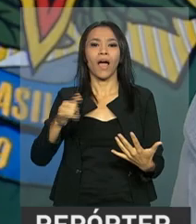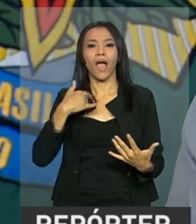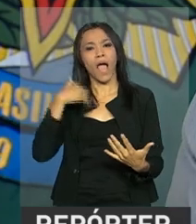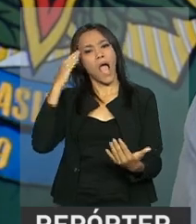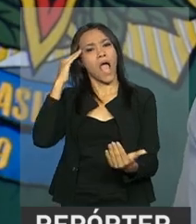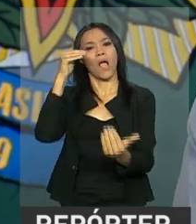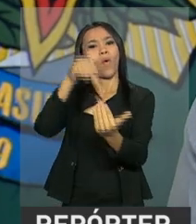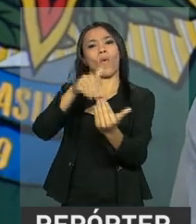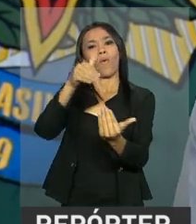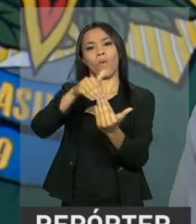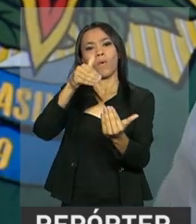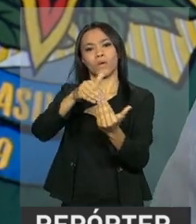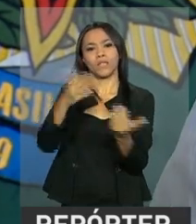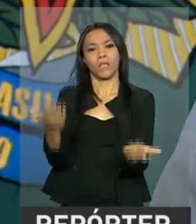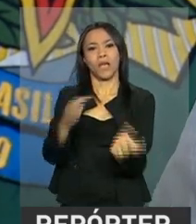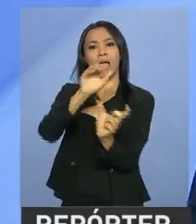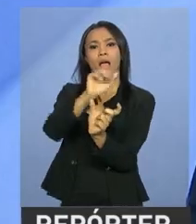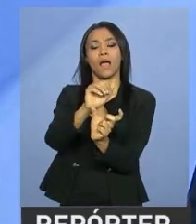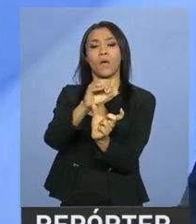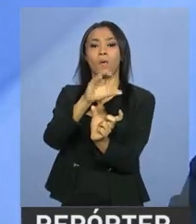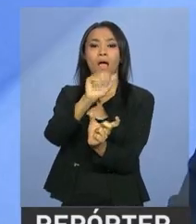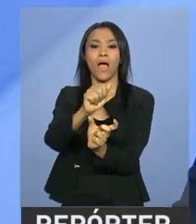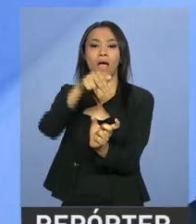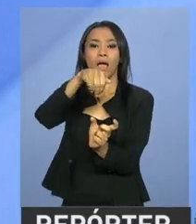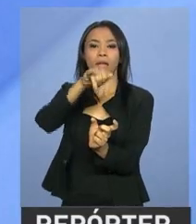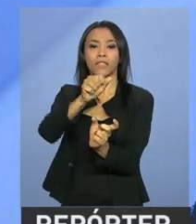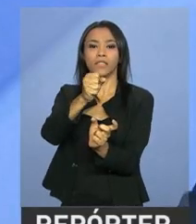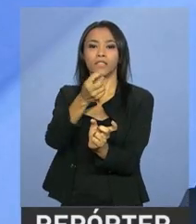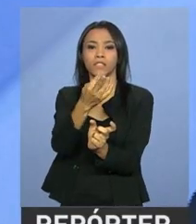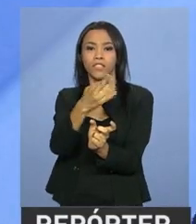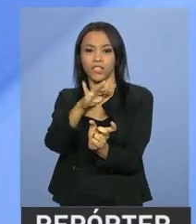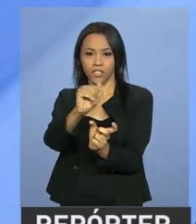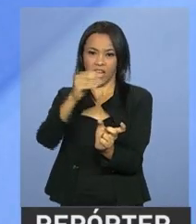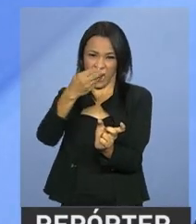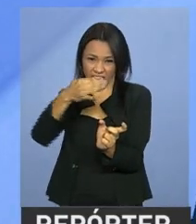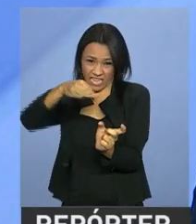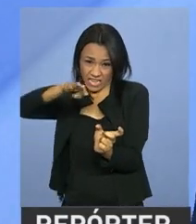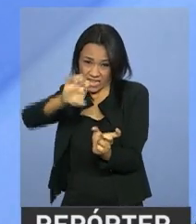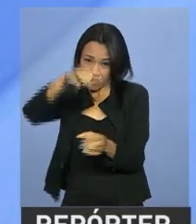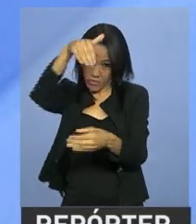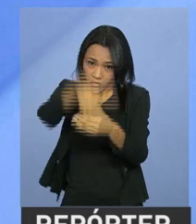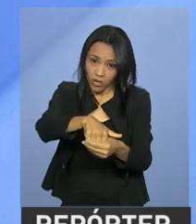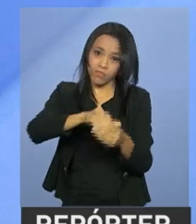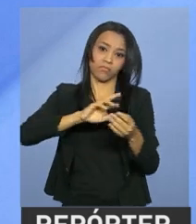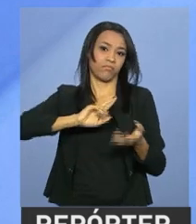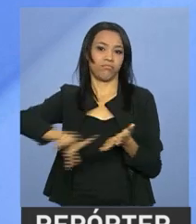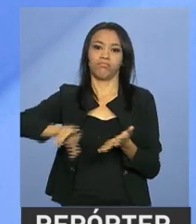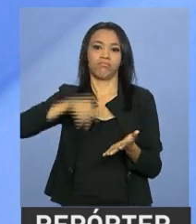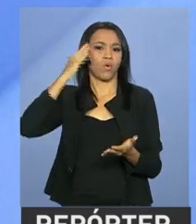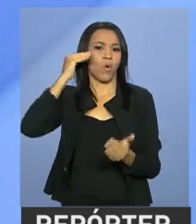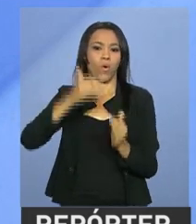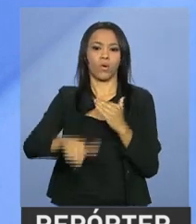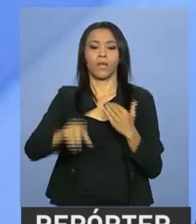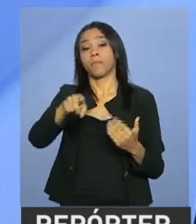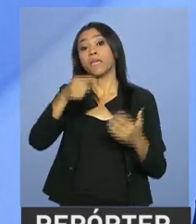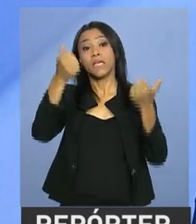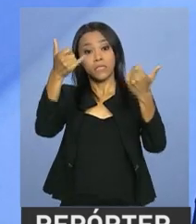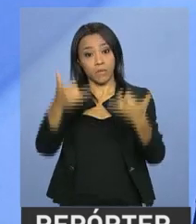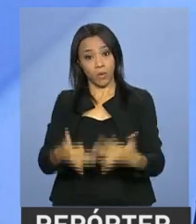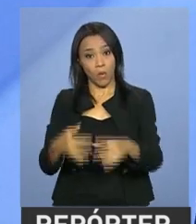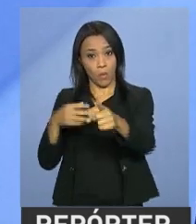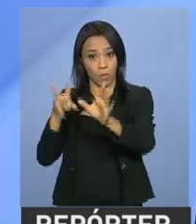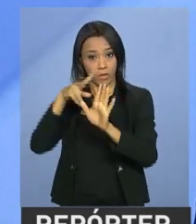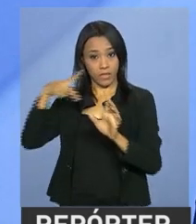de anistia a crime eleitoral. O presidente da Câmara dos Deputados, Rodrigo Maia, esclareceu que, por